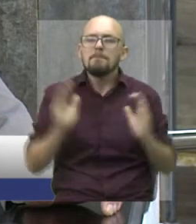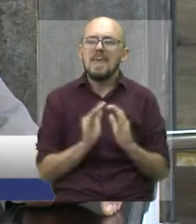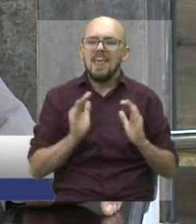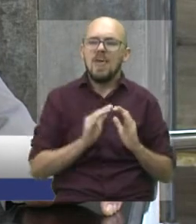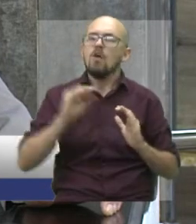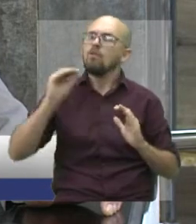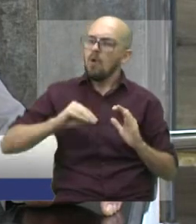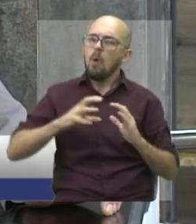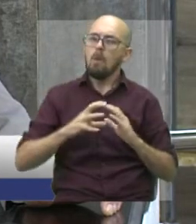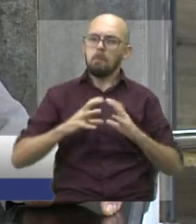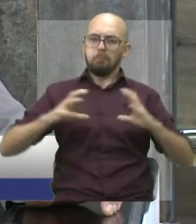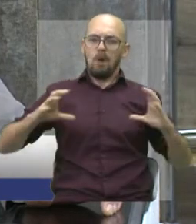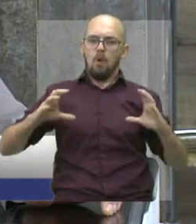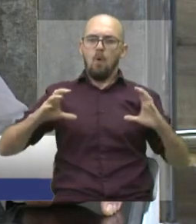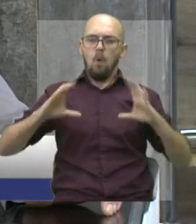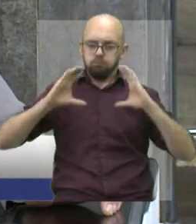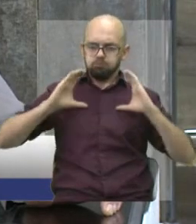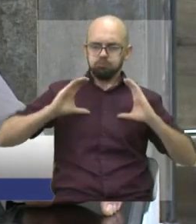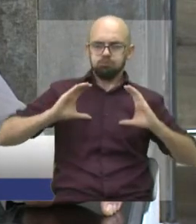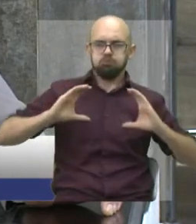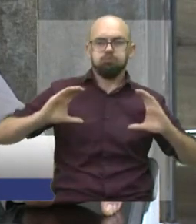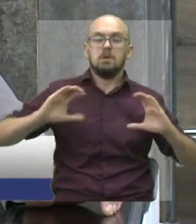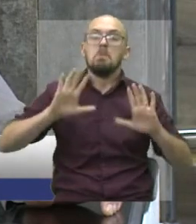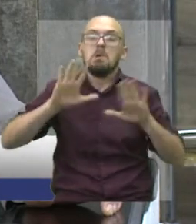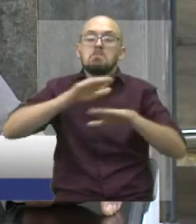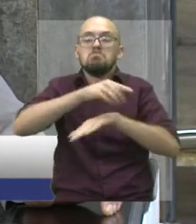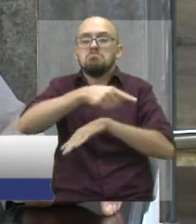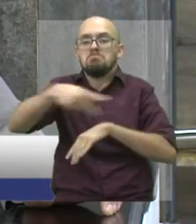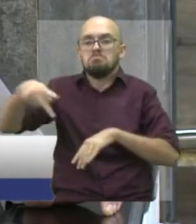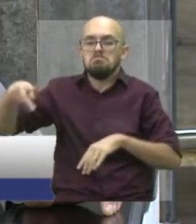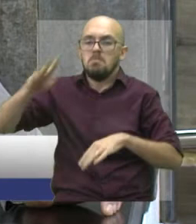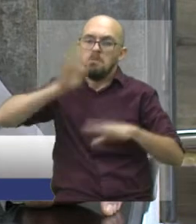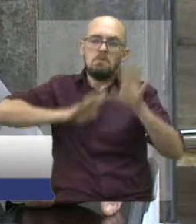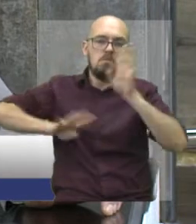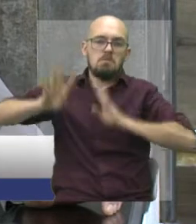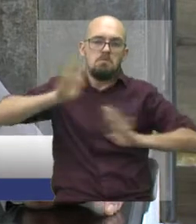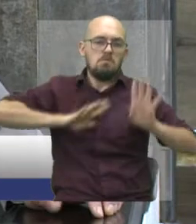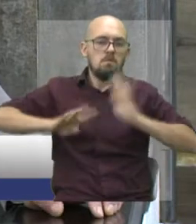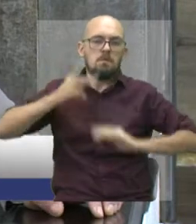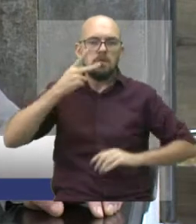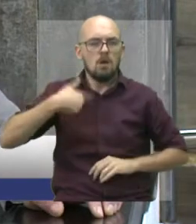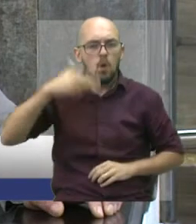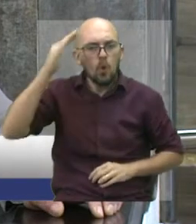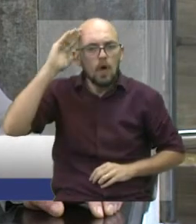você, nobre vereadores aqui, podem falar que eu não entendo bulufa de Quitibiriba.